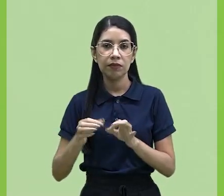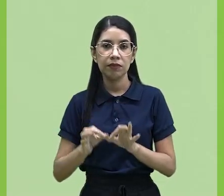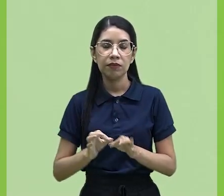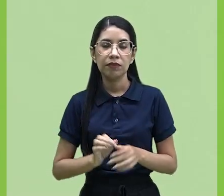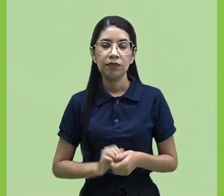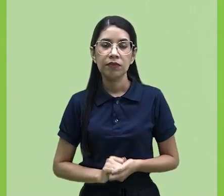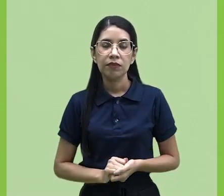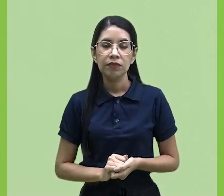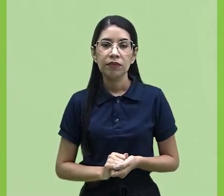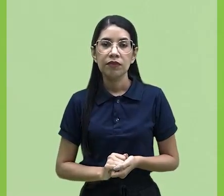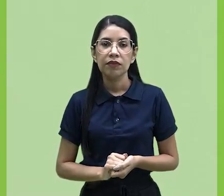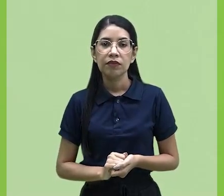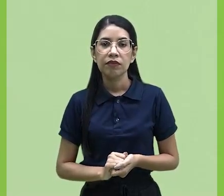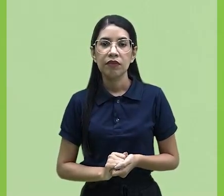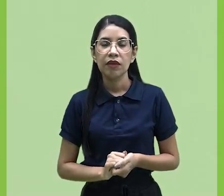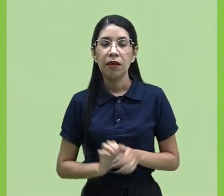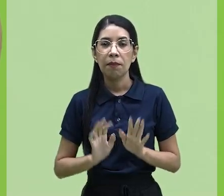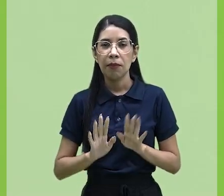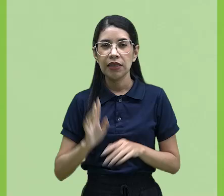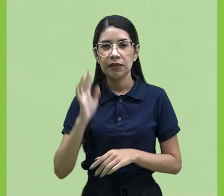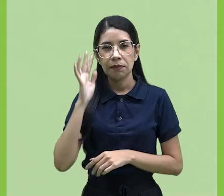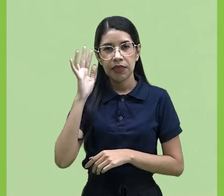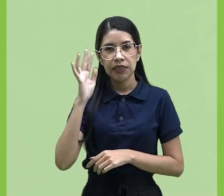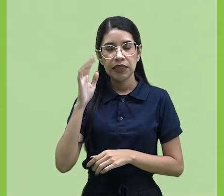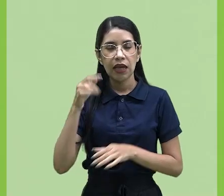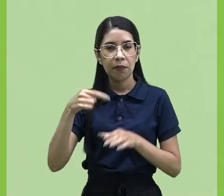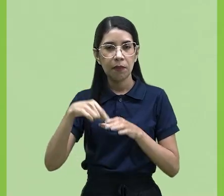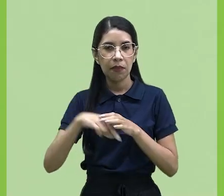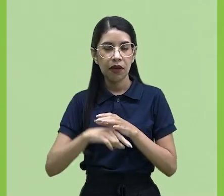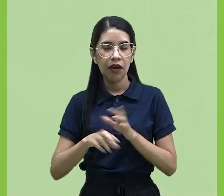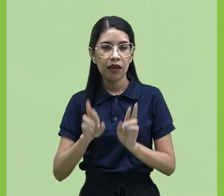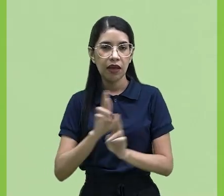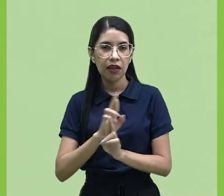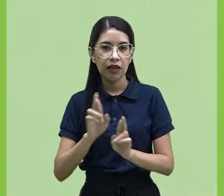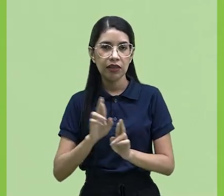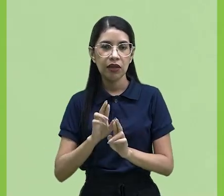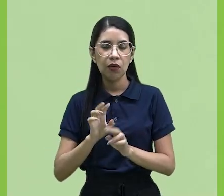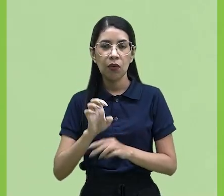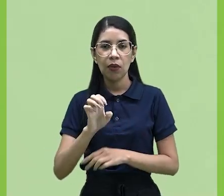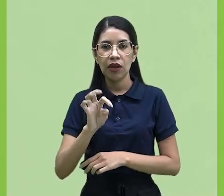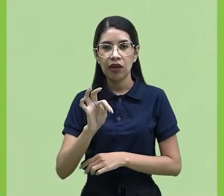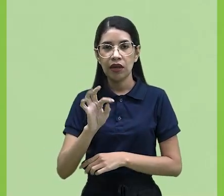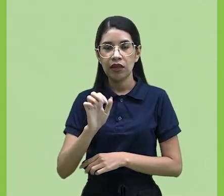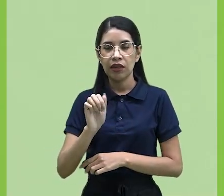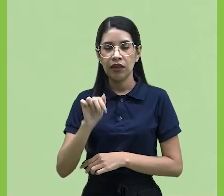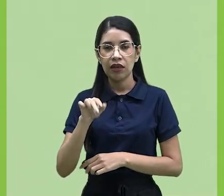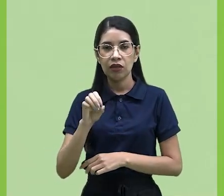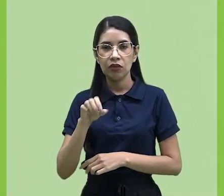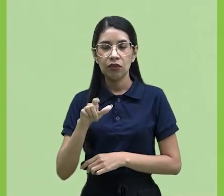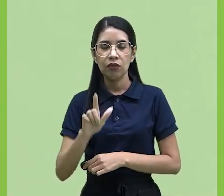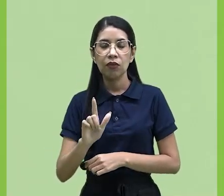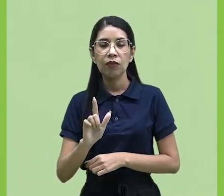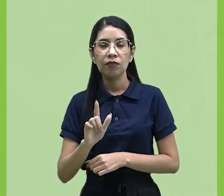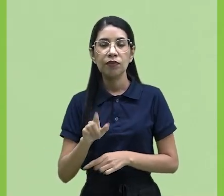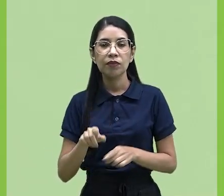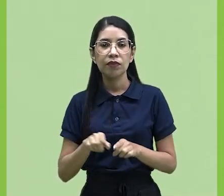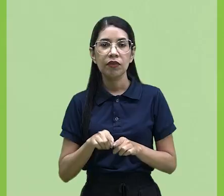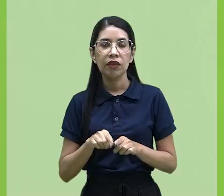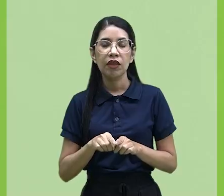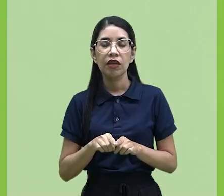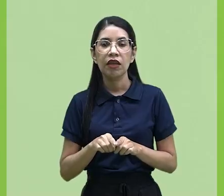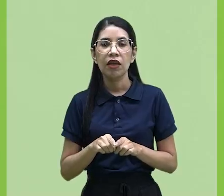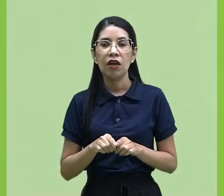gasolina. E aí, se a gente pensar ainda mais, né, fazer a relação com o etanol, né, com